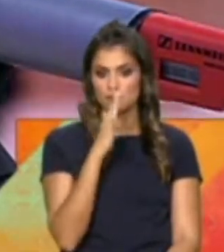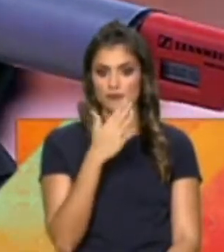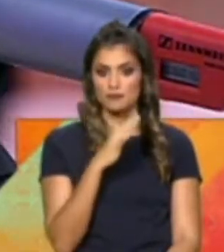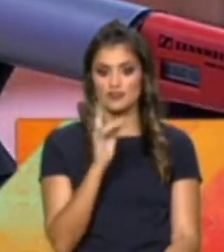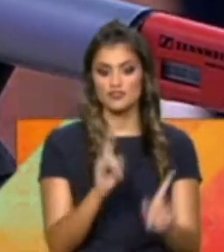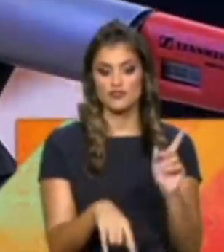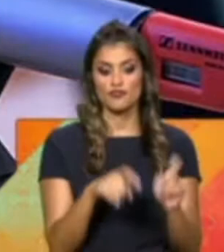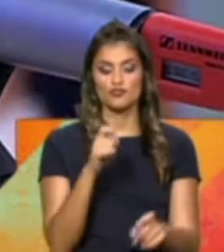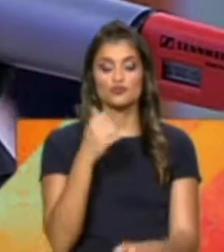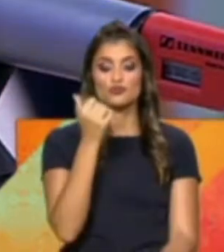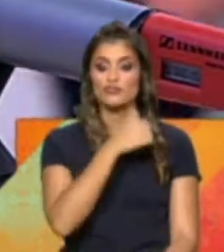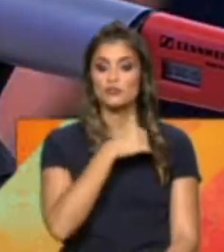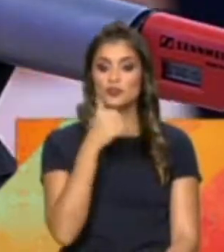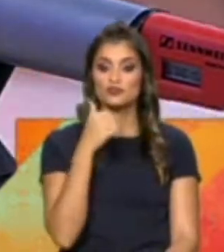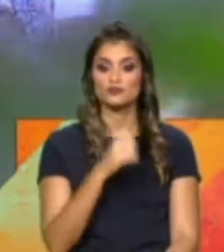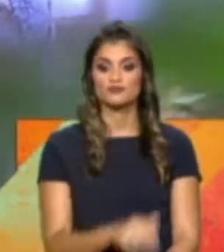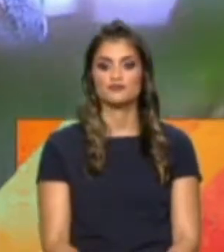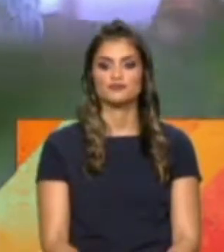longe da dor.